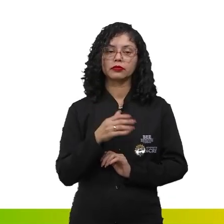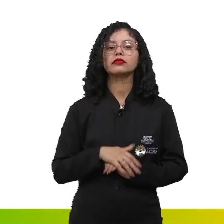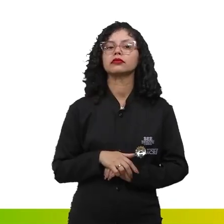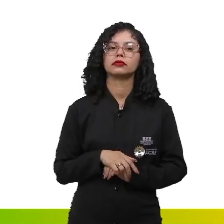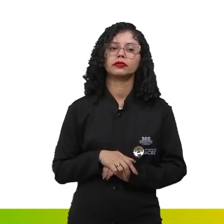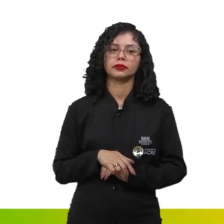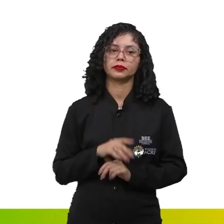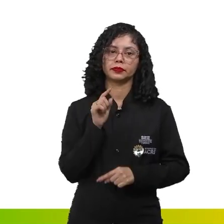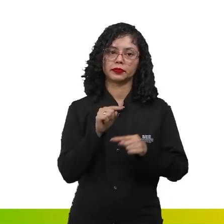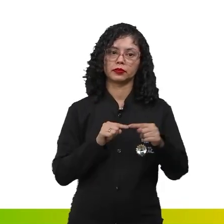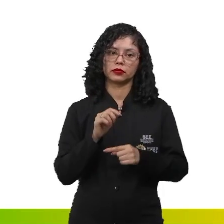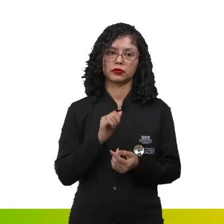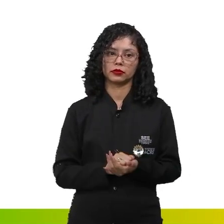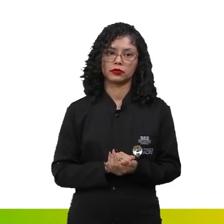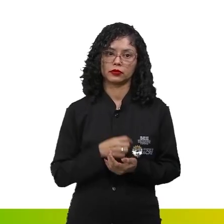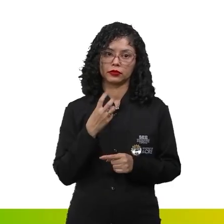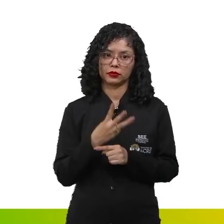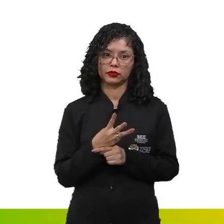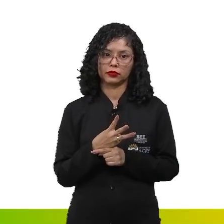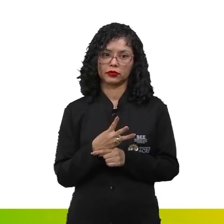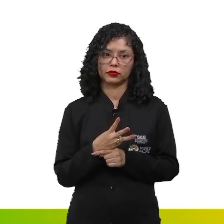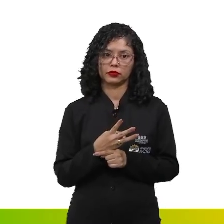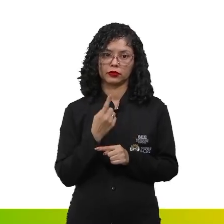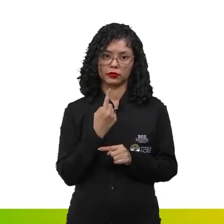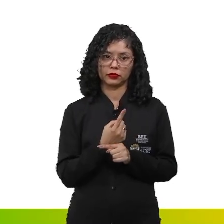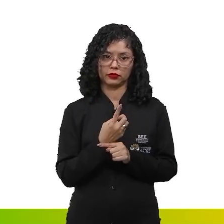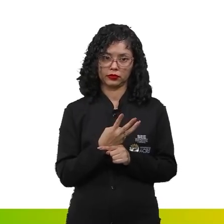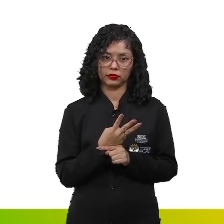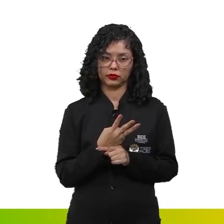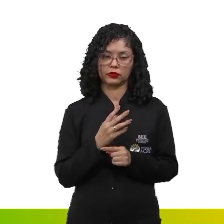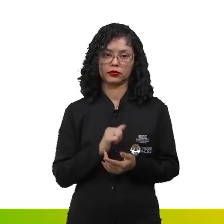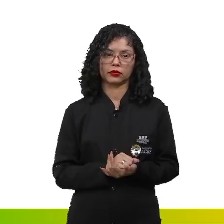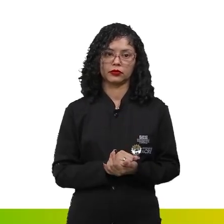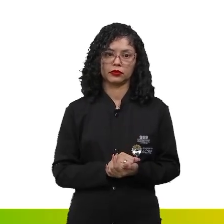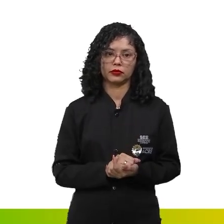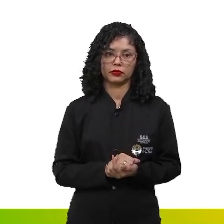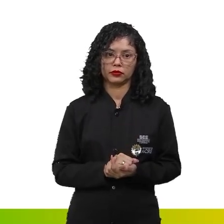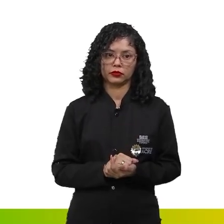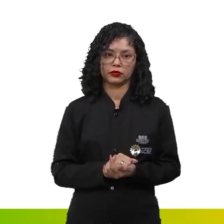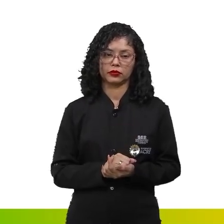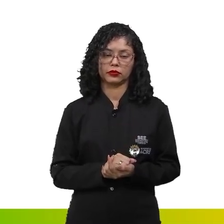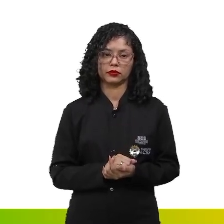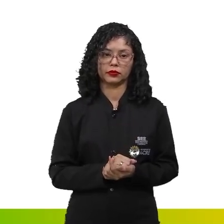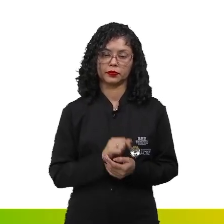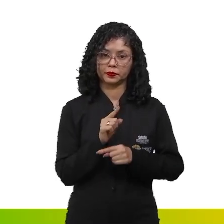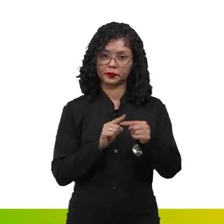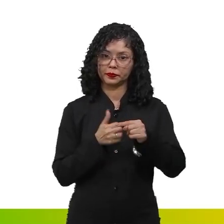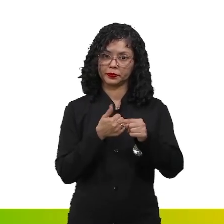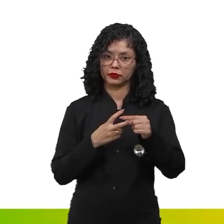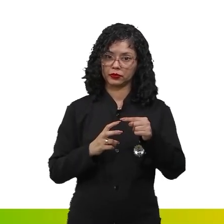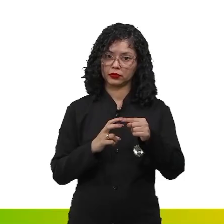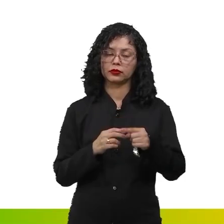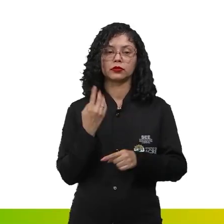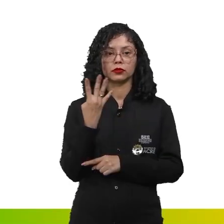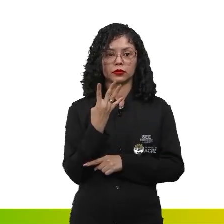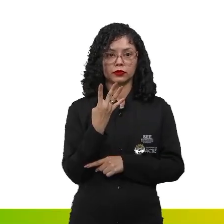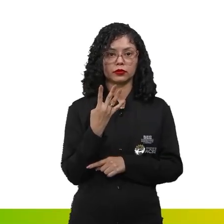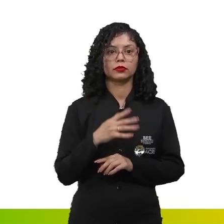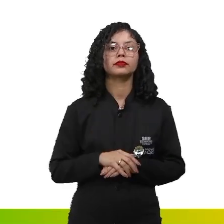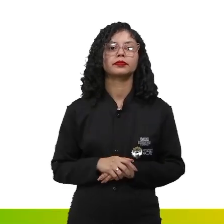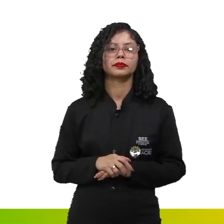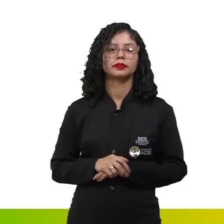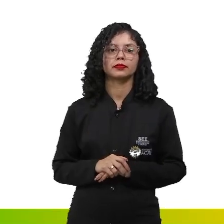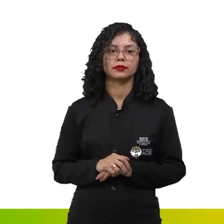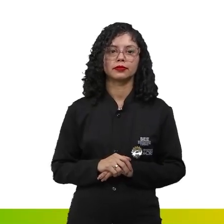Então, 60 dividido para 20 vai dar 3. 3 vezes 1 dá 3. 60 dividido para 15 vai dar 4. 1 vezes 4,